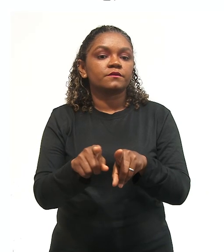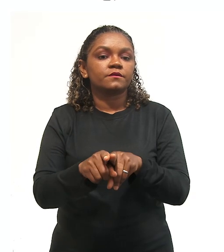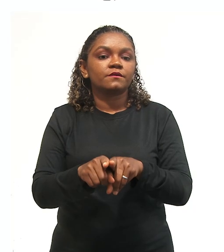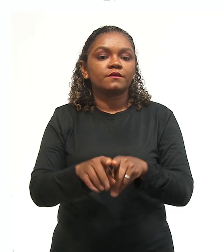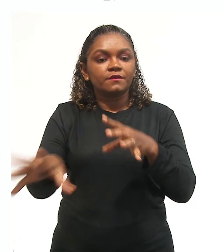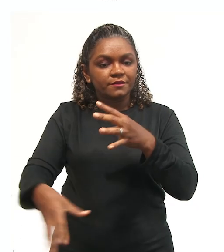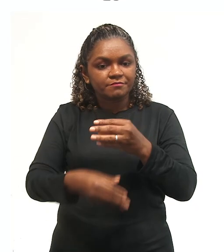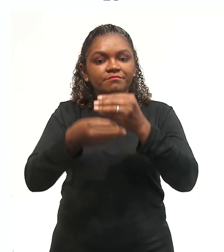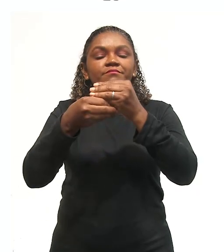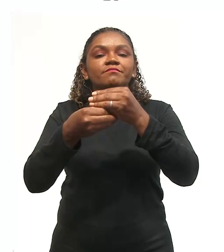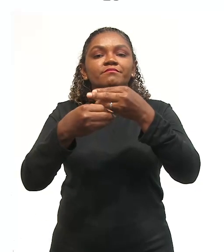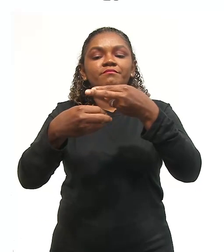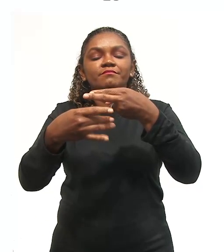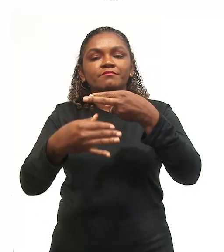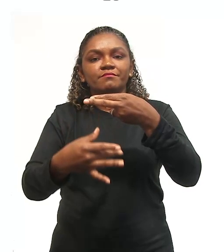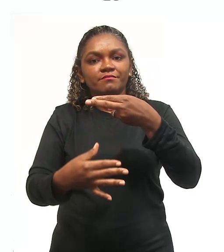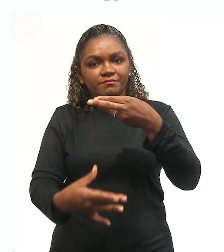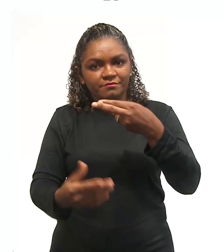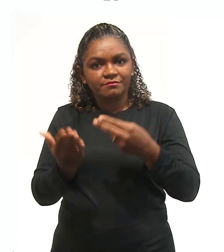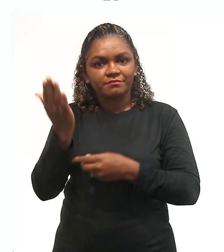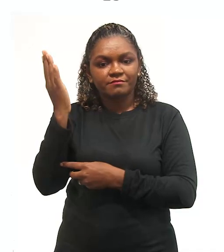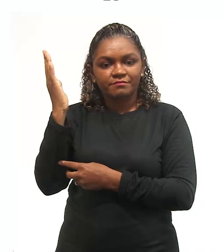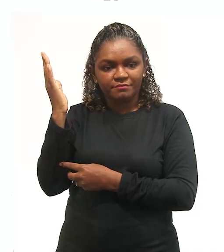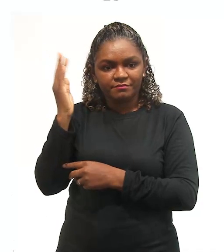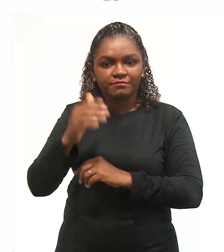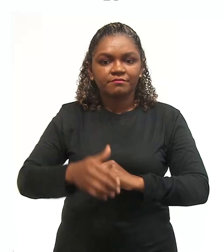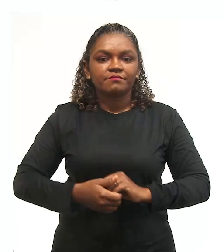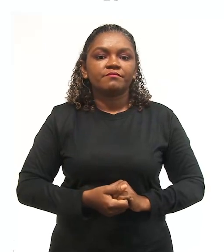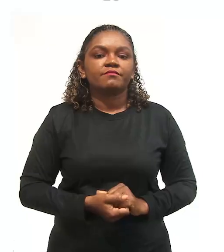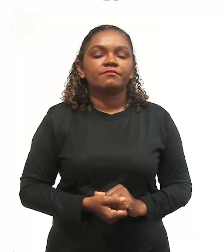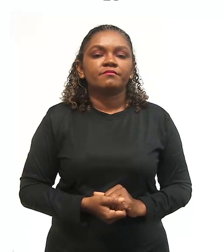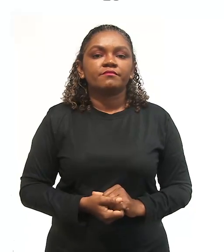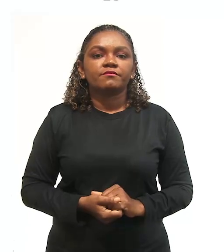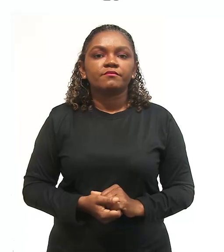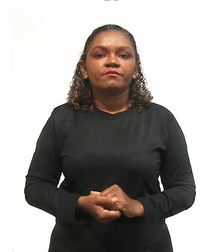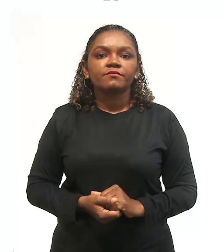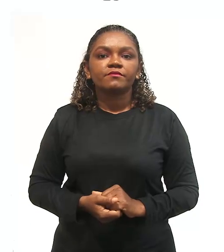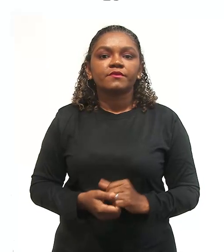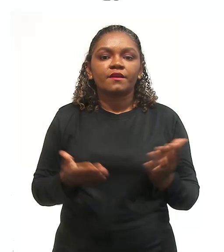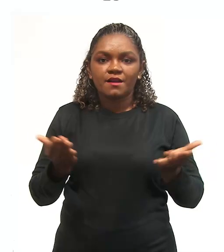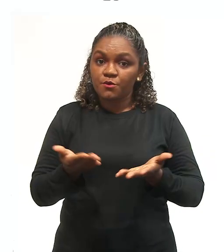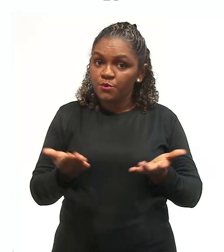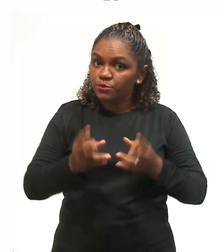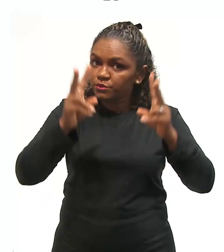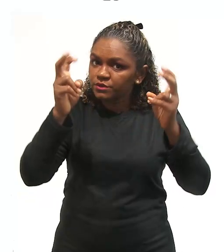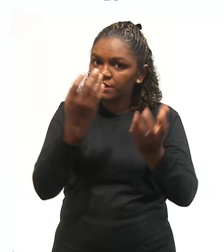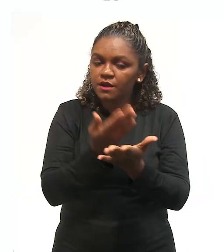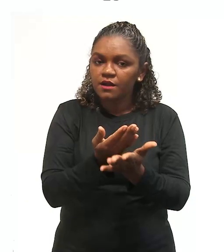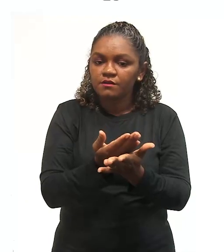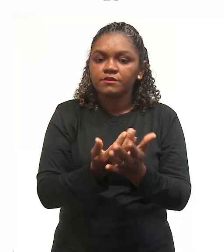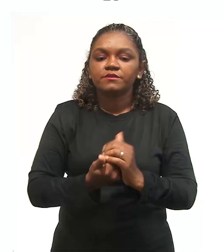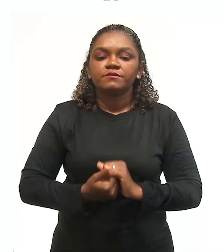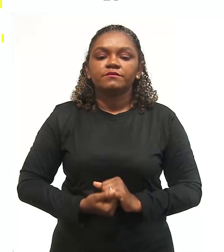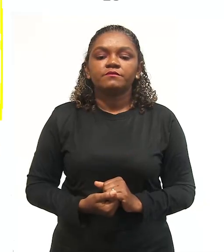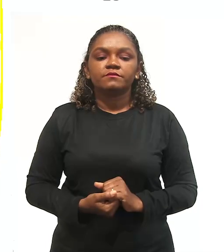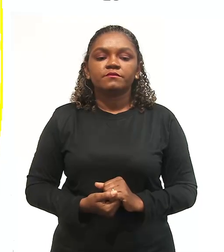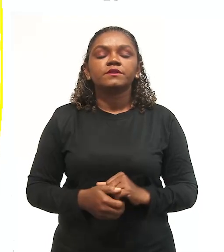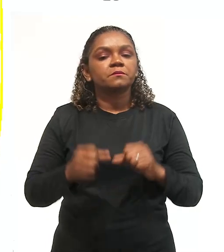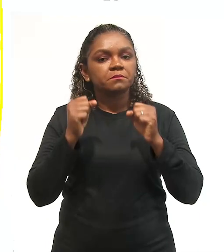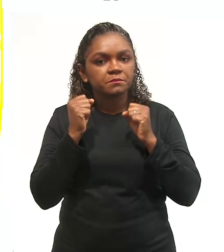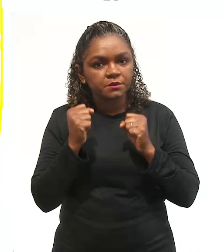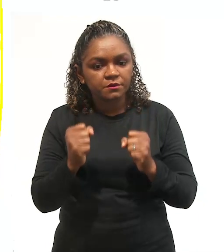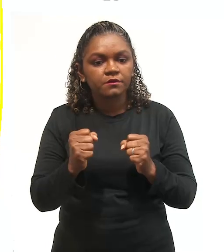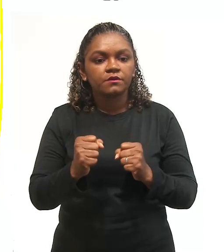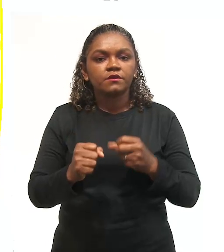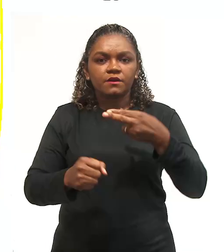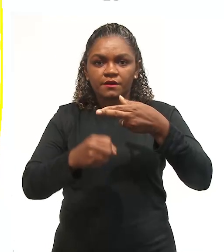também, além das referências básicas, nós temos as referências complementares para a aula de hoje,